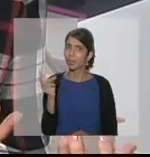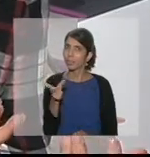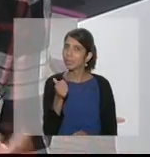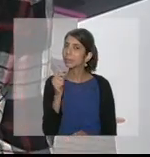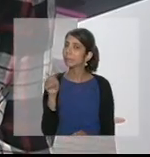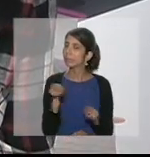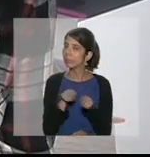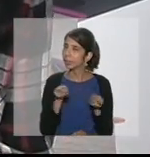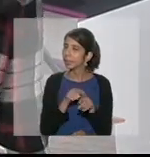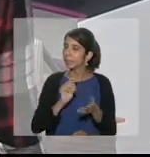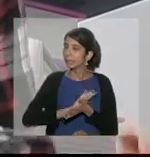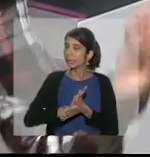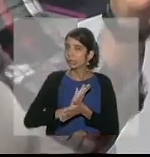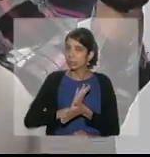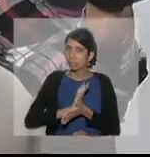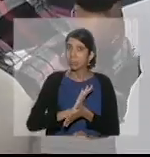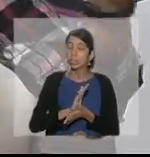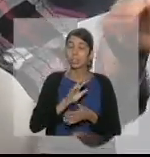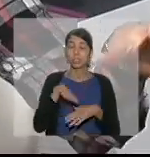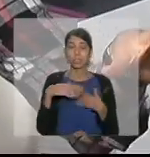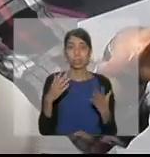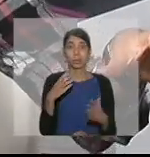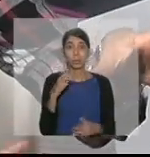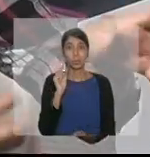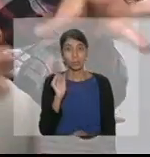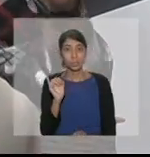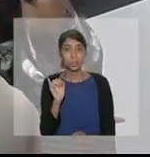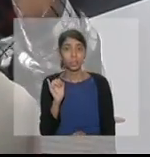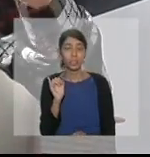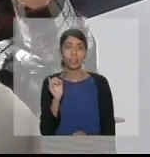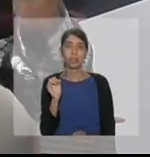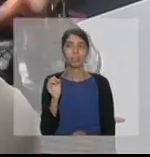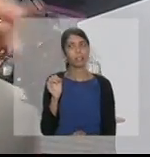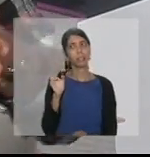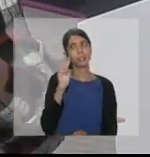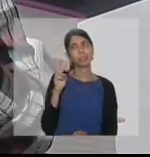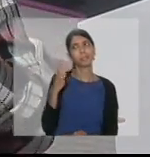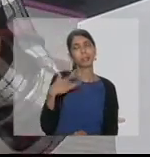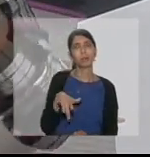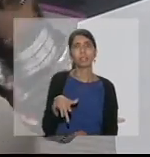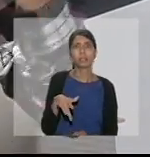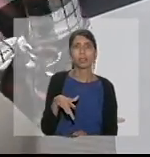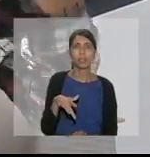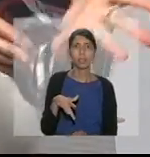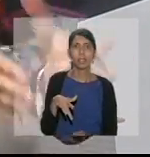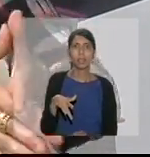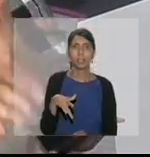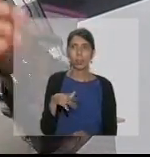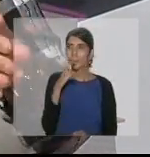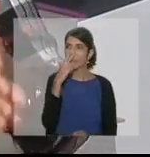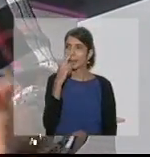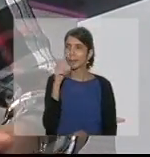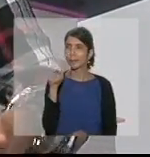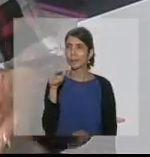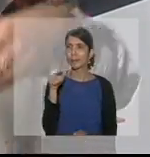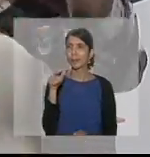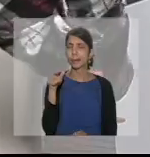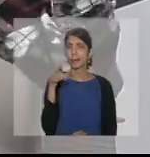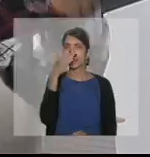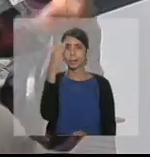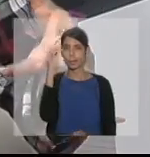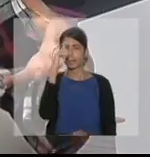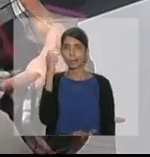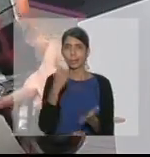são massacrantes. Então, se você pego como, coitado... o Judas da situação e o